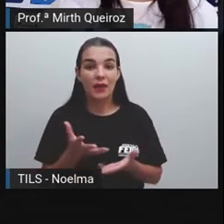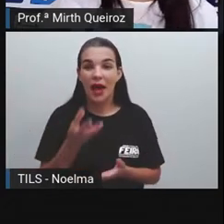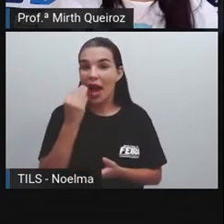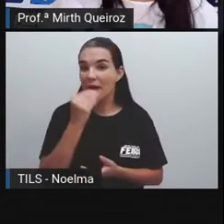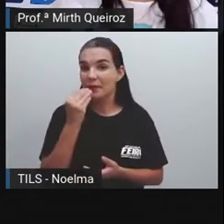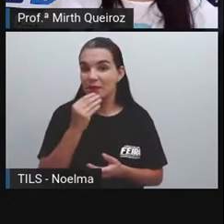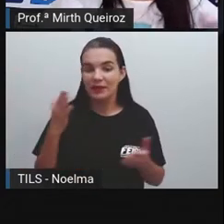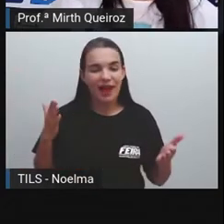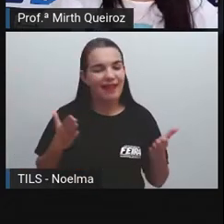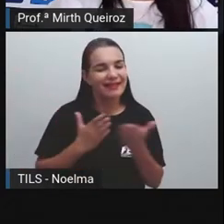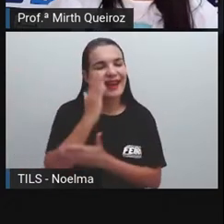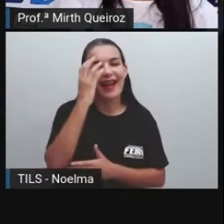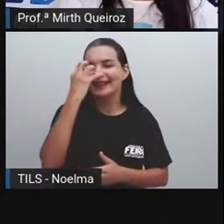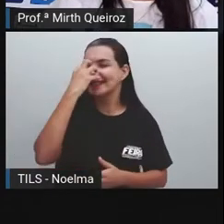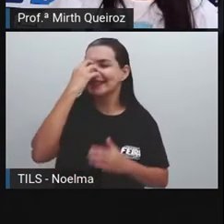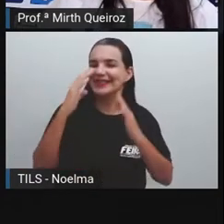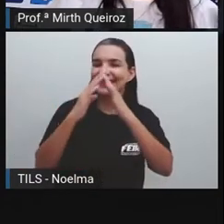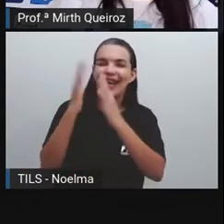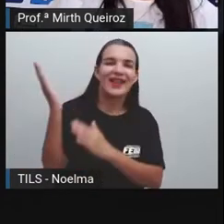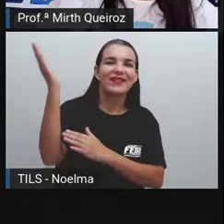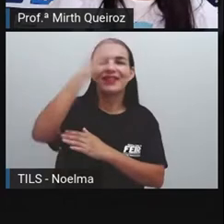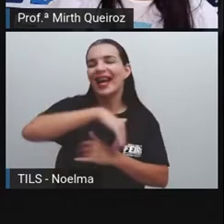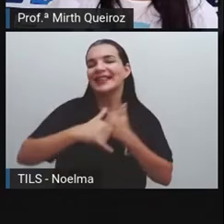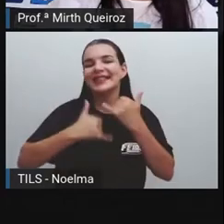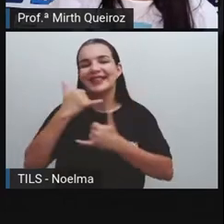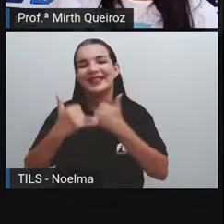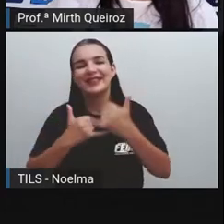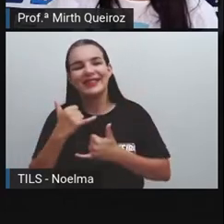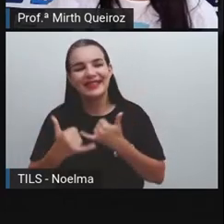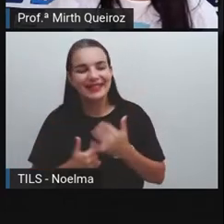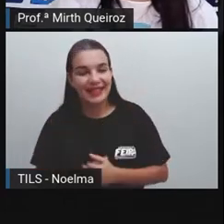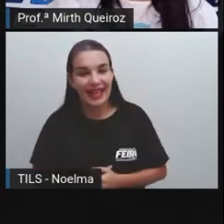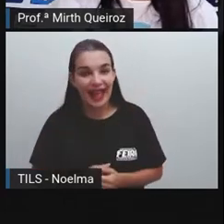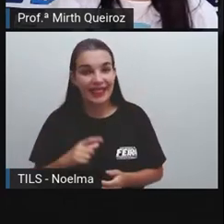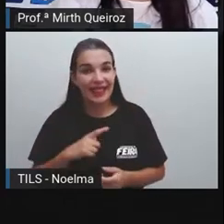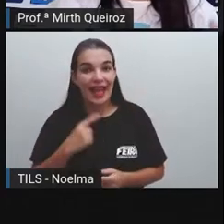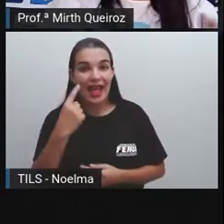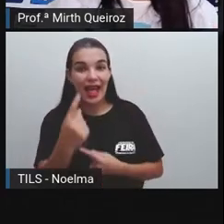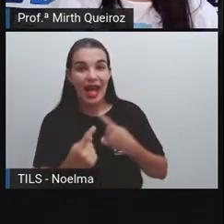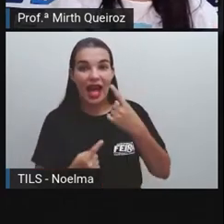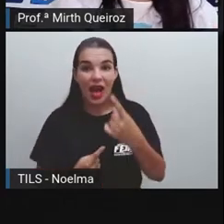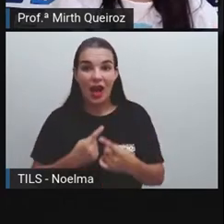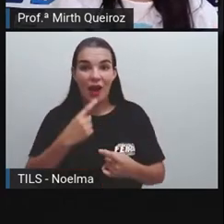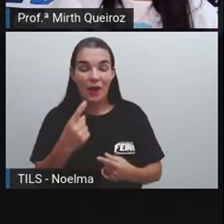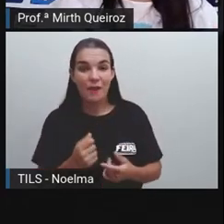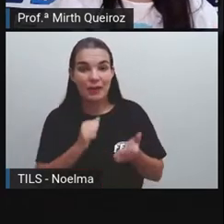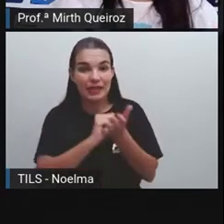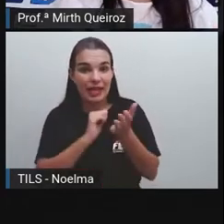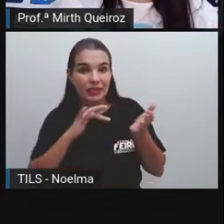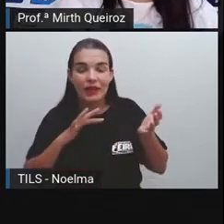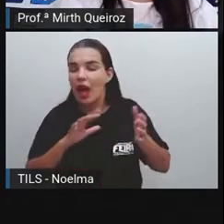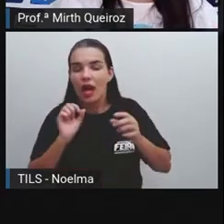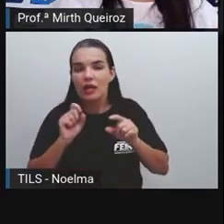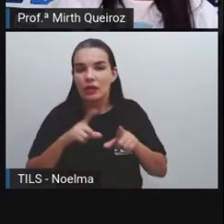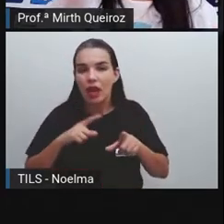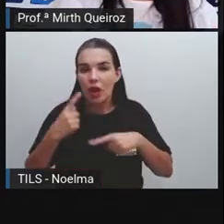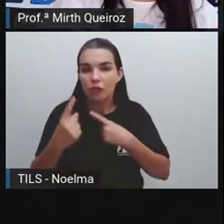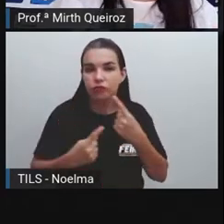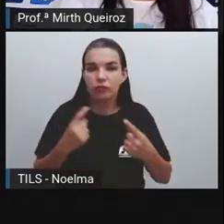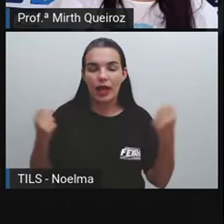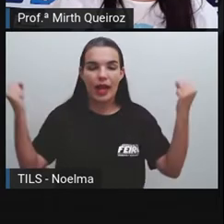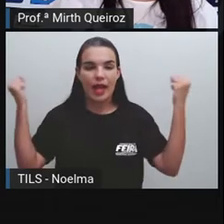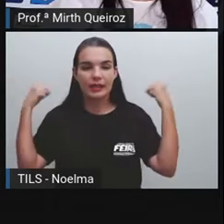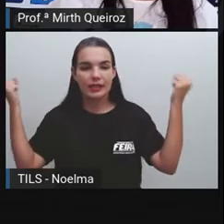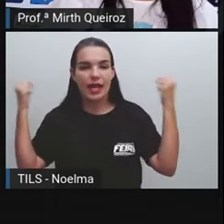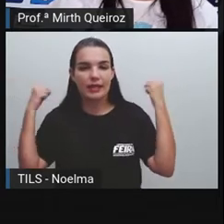entrar no picadeiro e se divertir. Enquanto a prova vai falando aqui, tem algumas atividades que vocês podem fazer na casa de vocês, certo? Vou